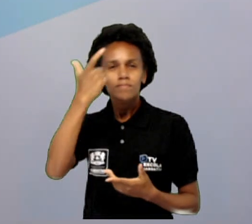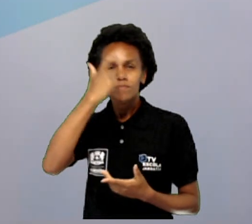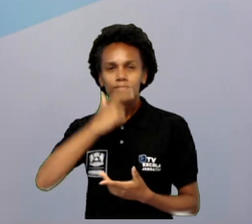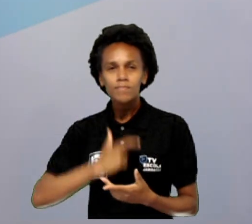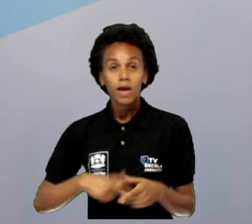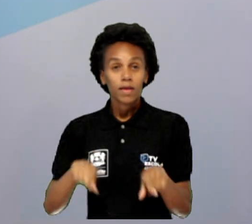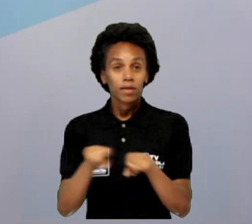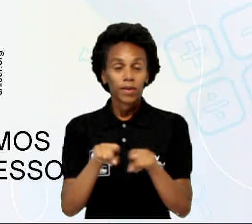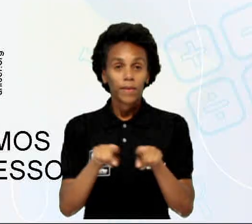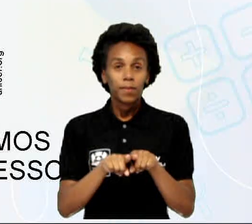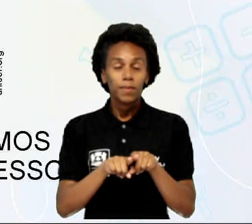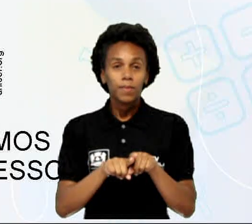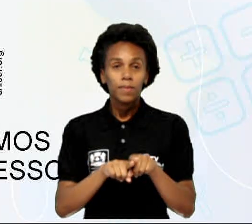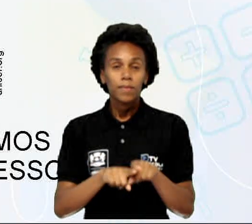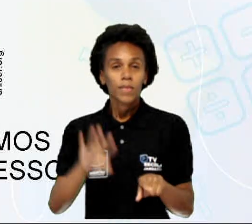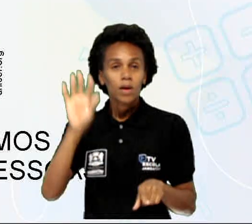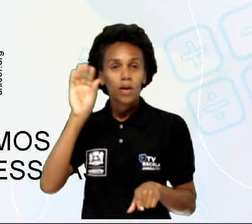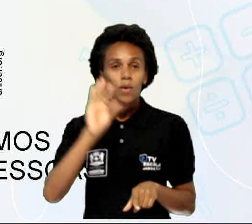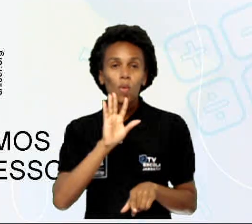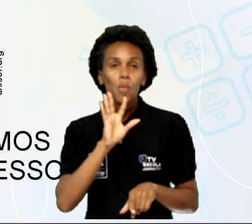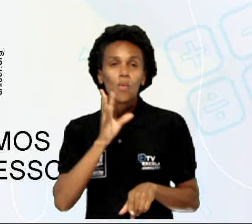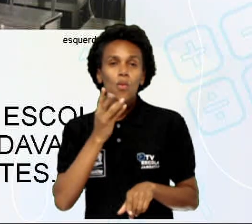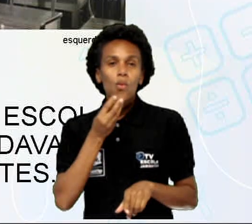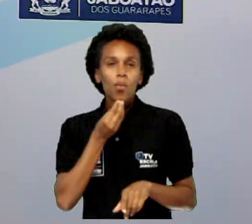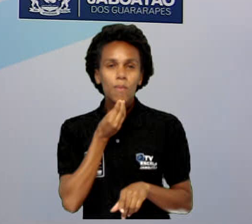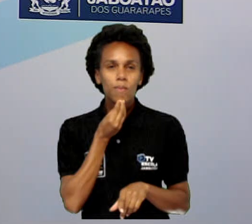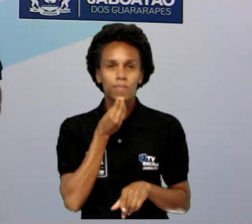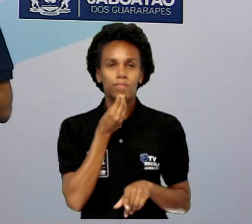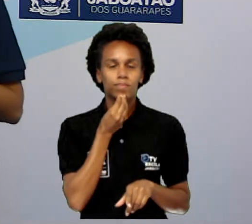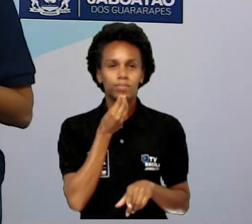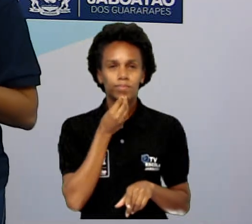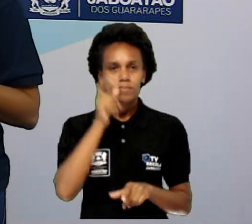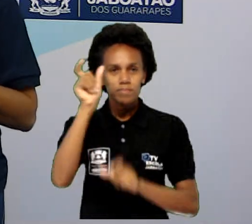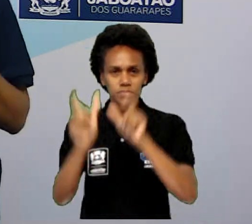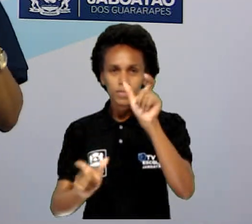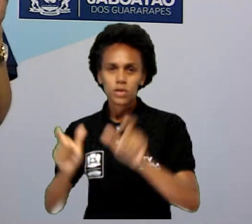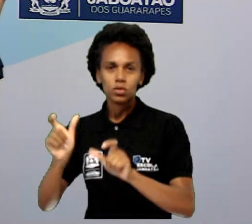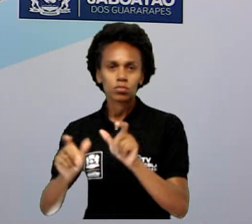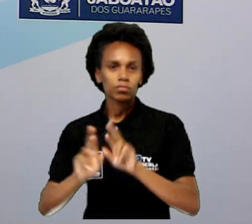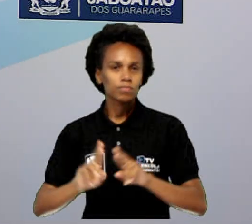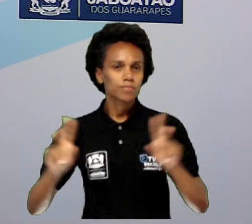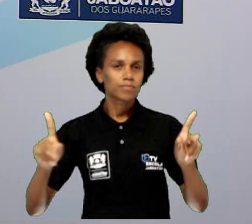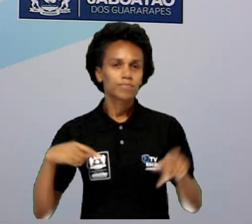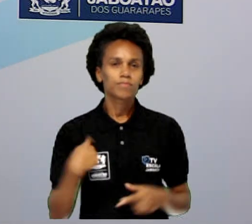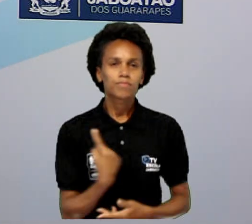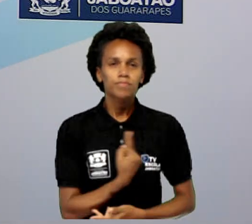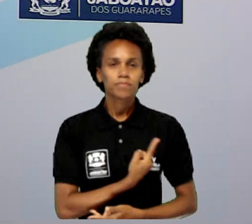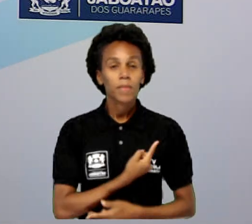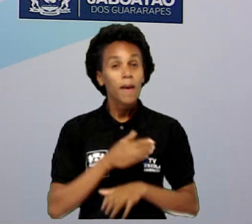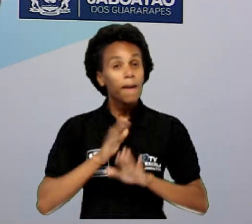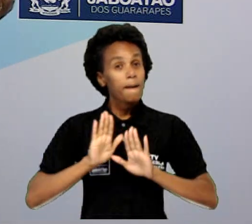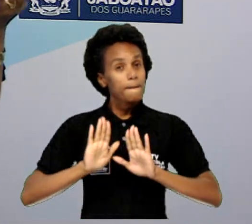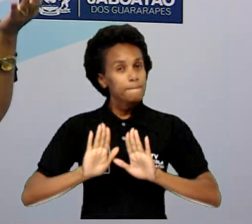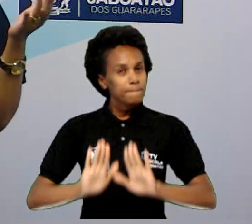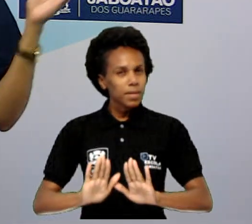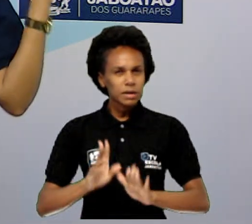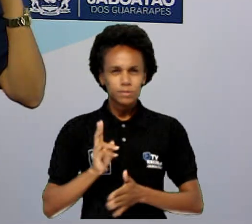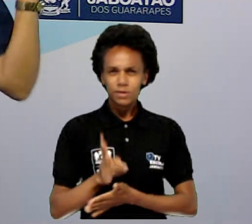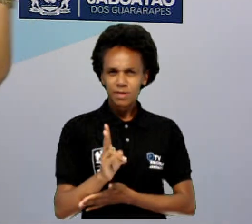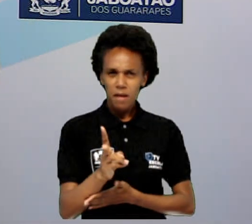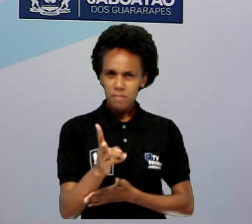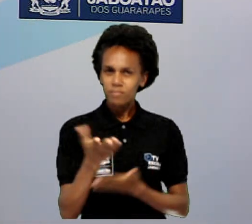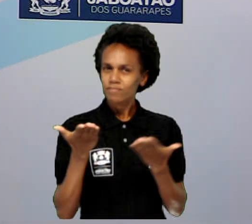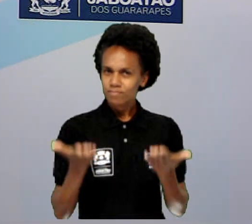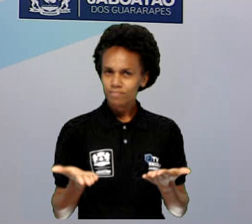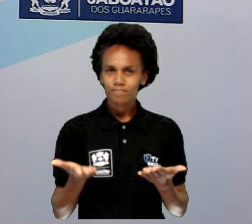conhecimentos com pessoas diferentes de nós. Mas nem sempre foi assim, gente, nem sempre. A escola